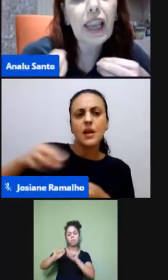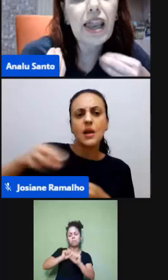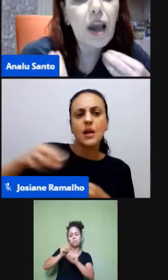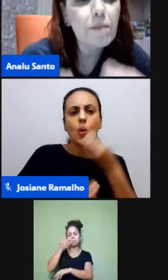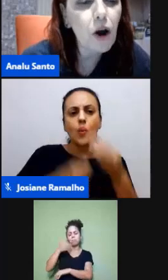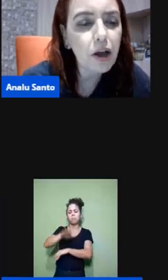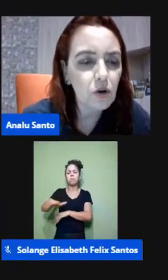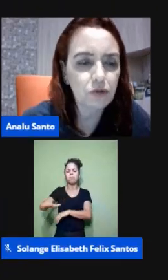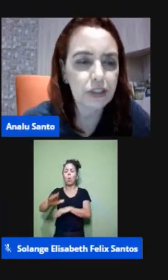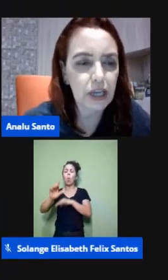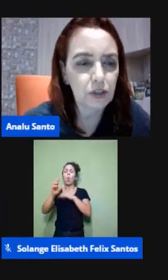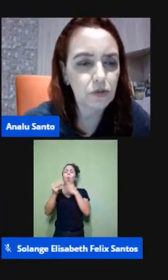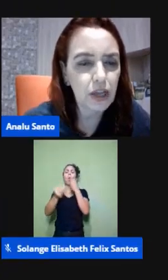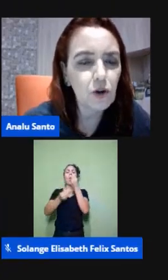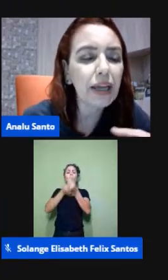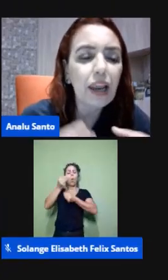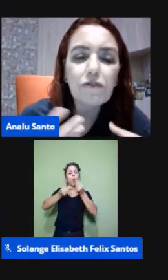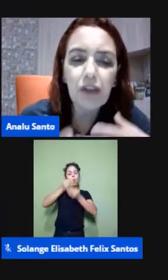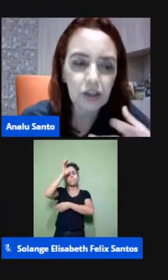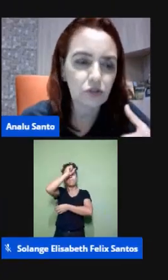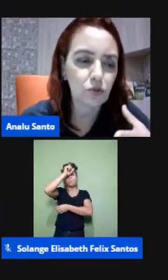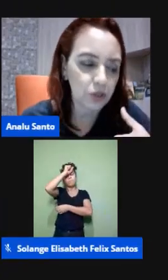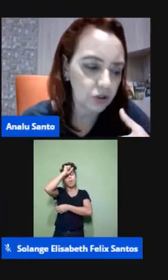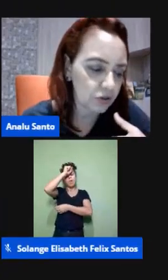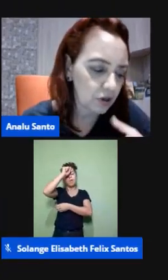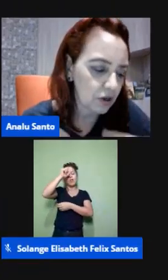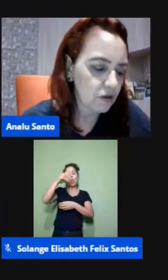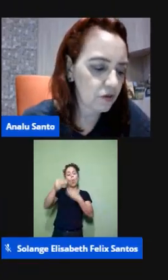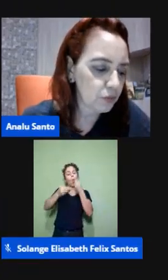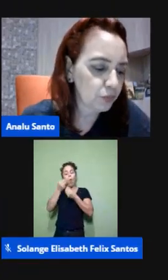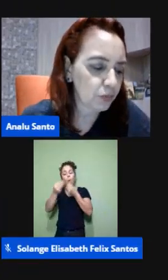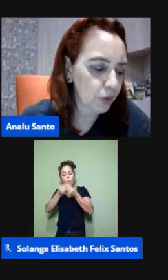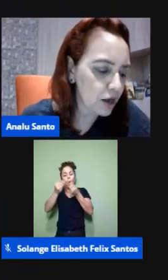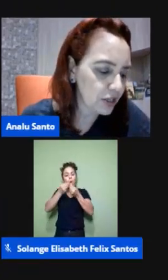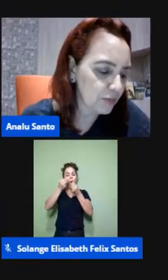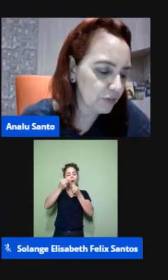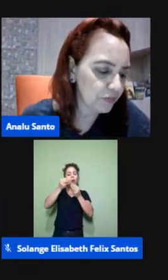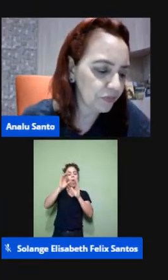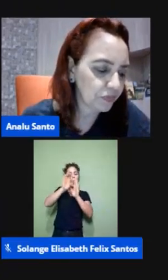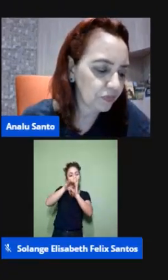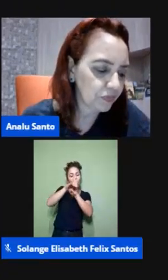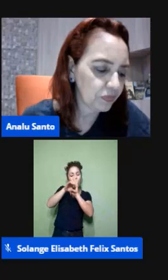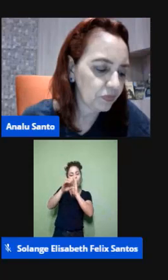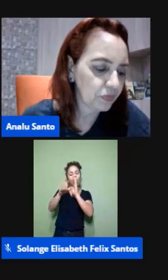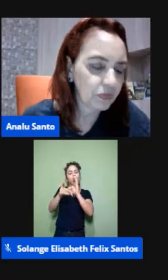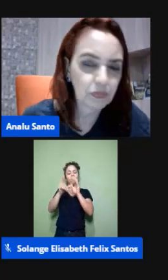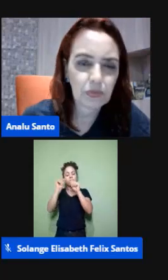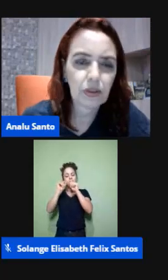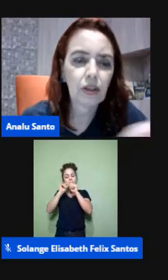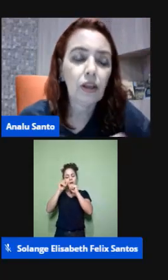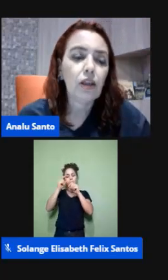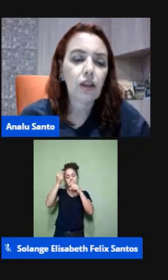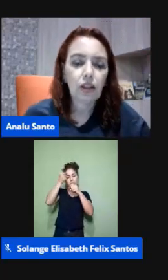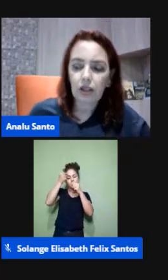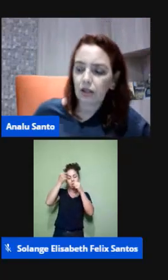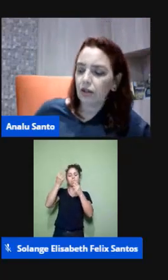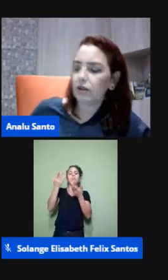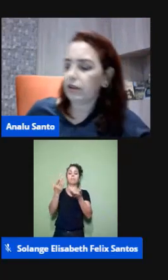como é que ela elabora conceitos, né? Como é que ela faz tudo isso? Vamos para o próximo?